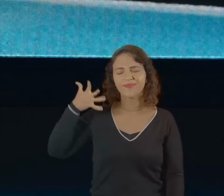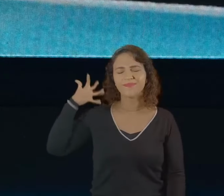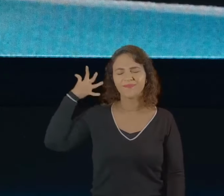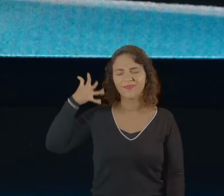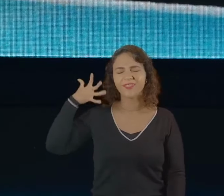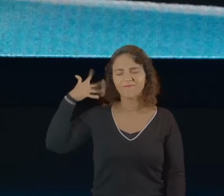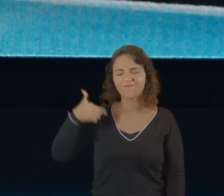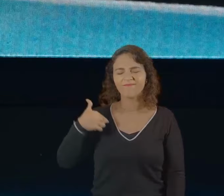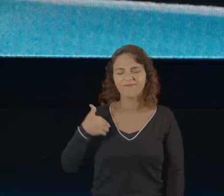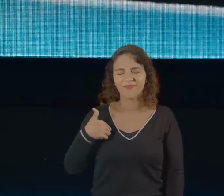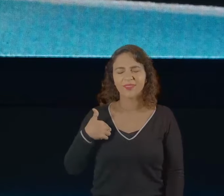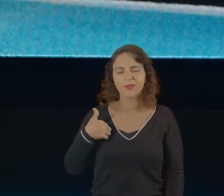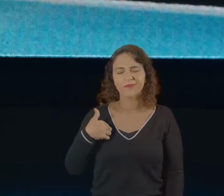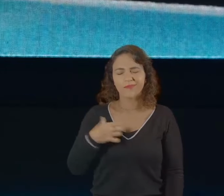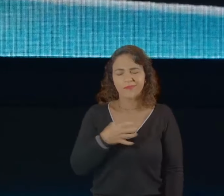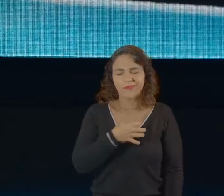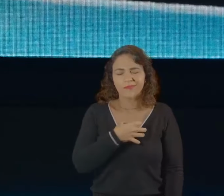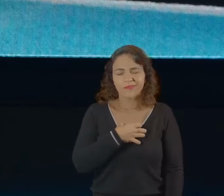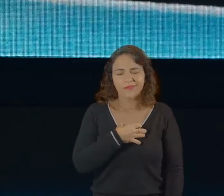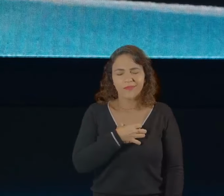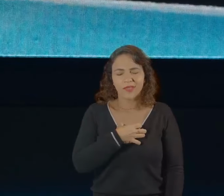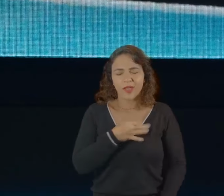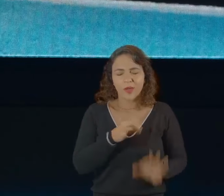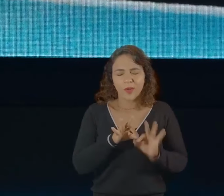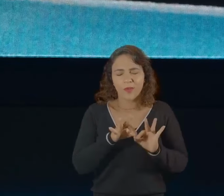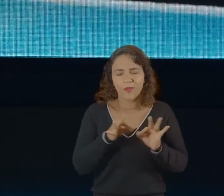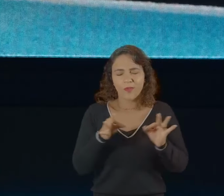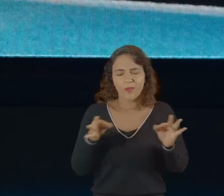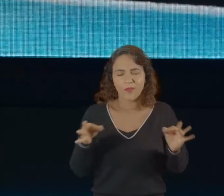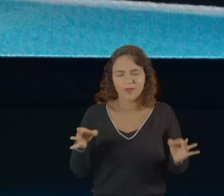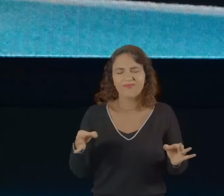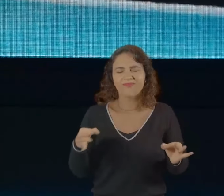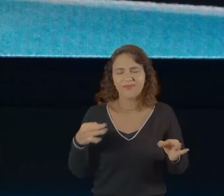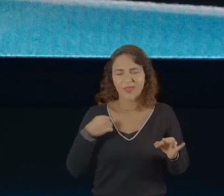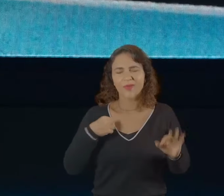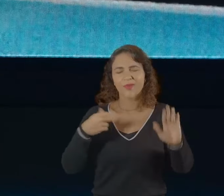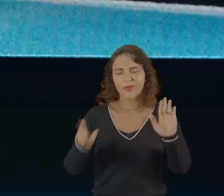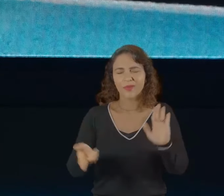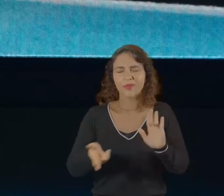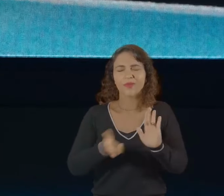humildemente, eu reconheço que eu preciso do Salvador.